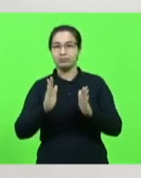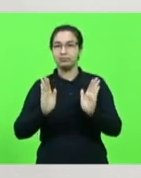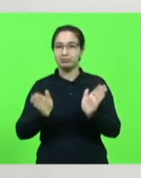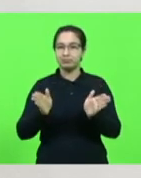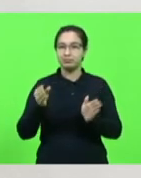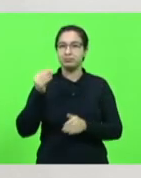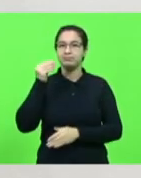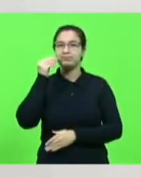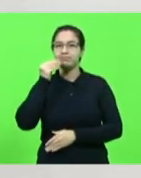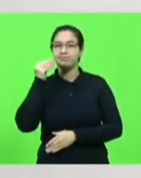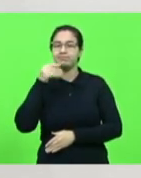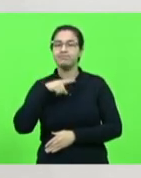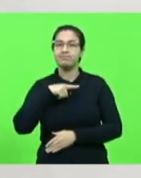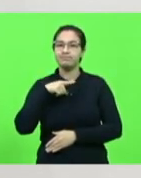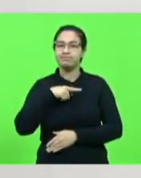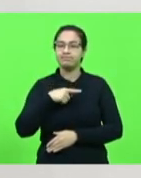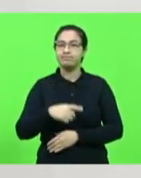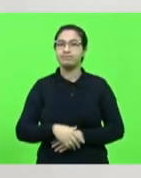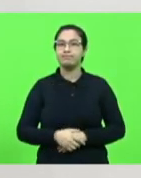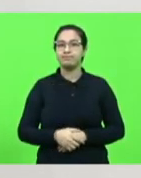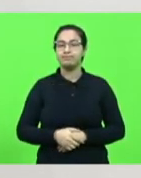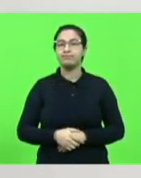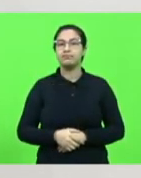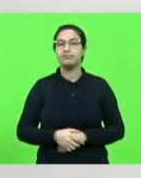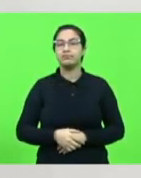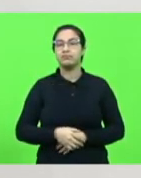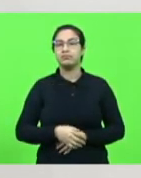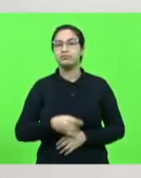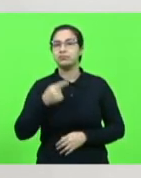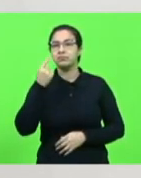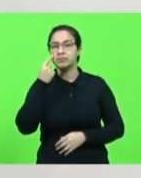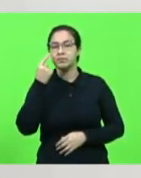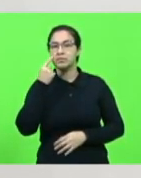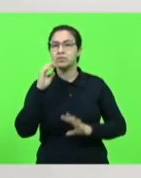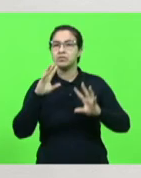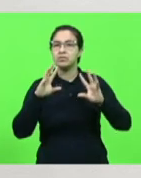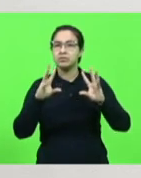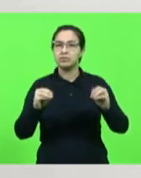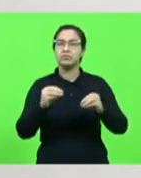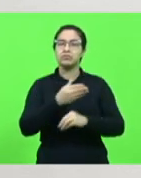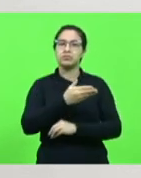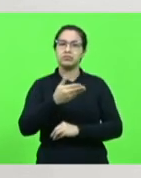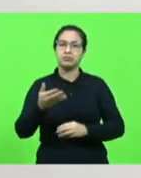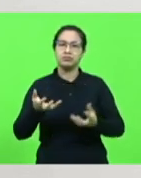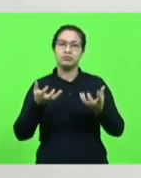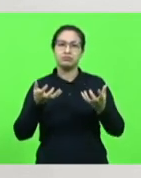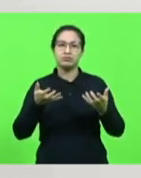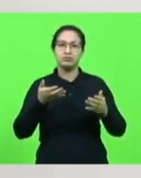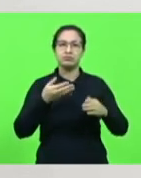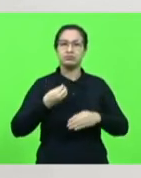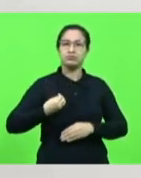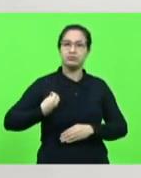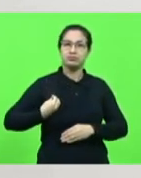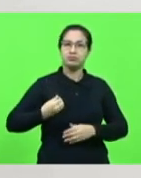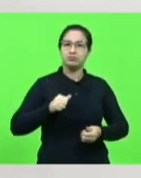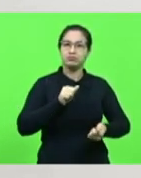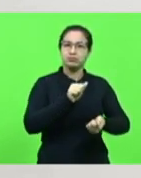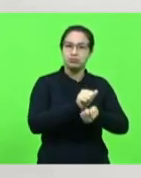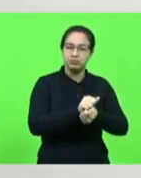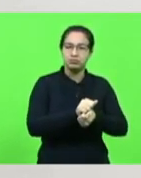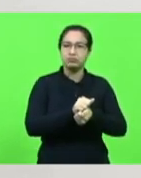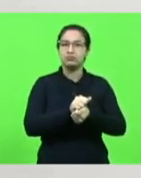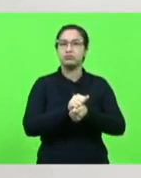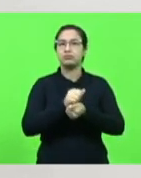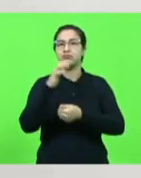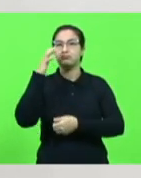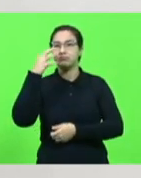mas eu vejo esse senso comum de todos de sempre fazer o bem, de estar presente, de prestar resultados. Aqui a